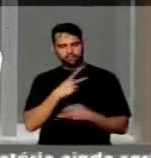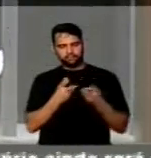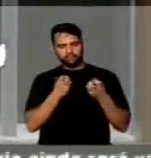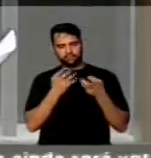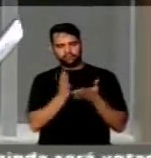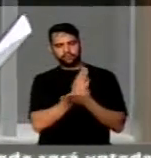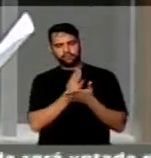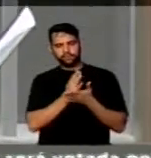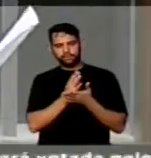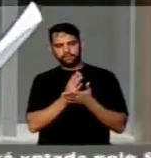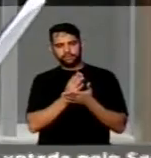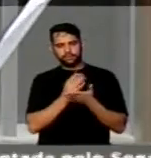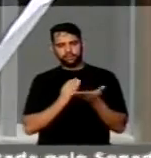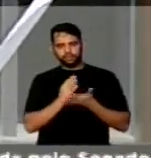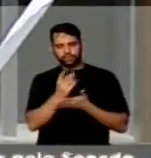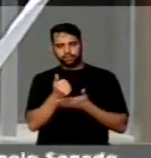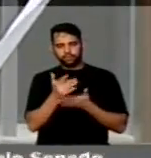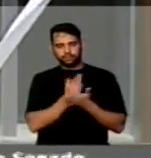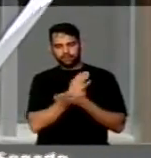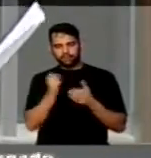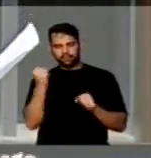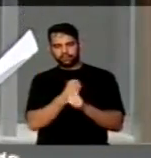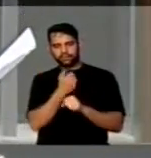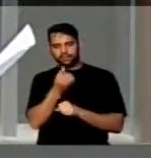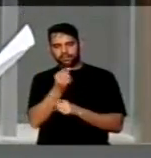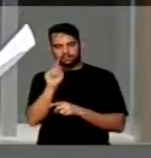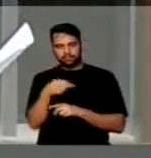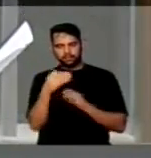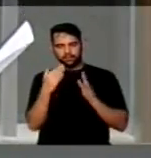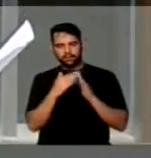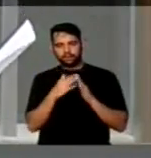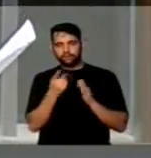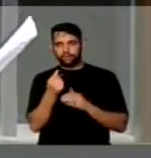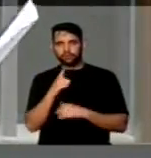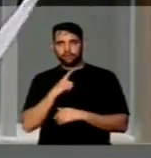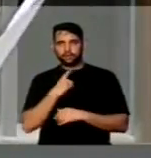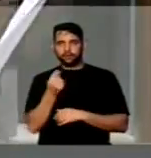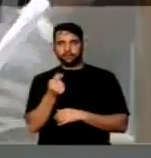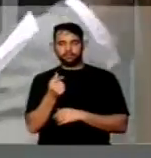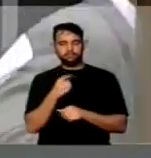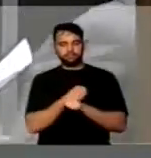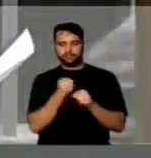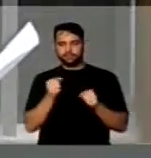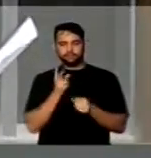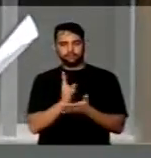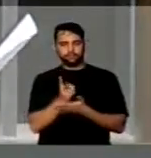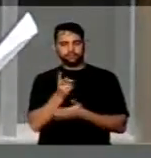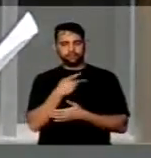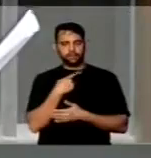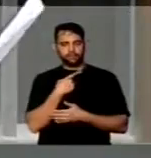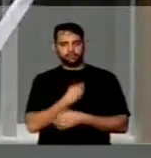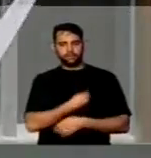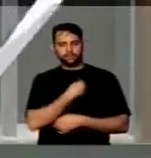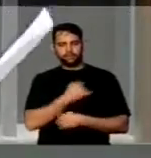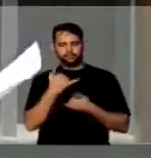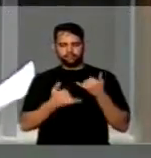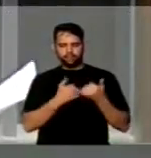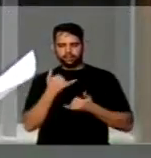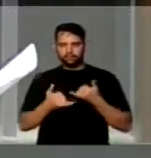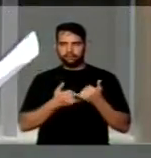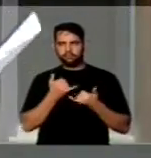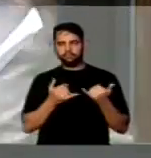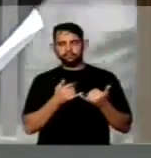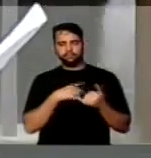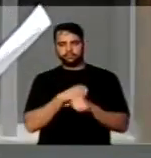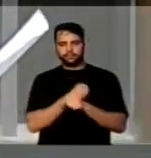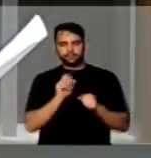o recurso não dá sequer para construir 6 mil casas. Então não dá mais para viver na brincadeira,